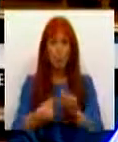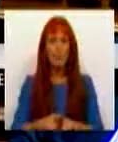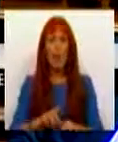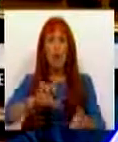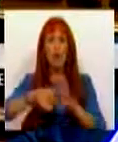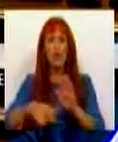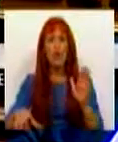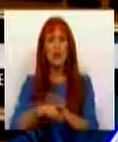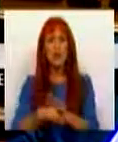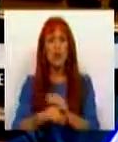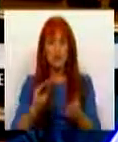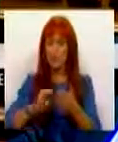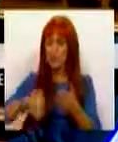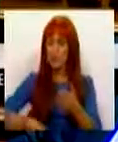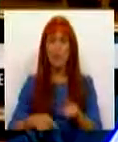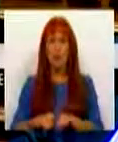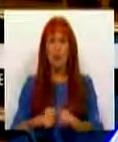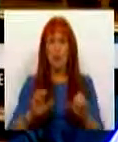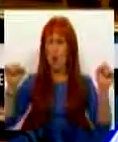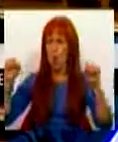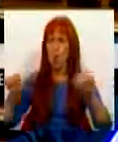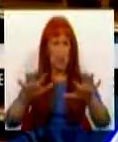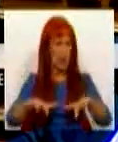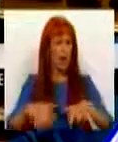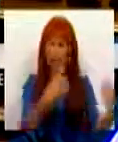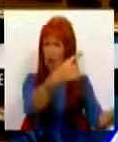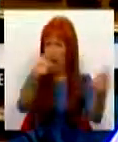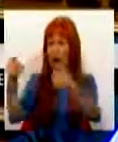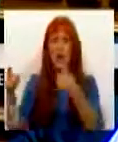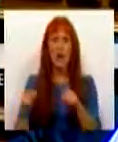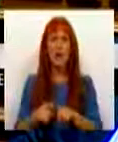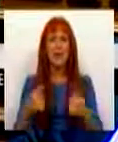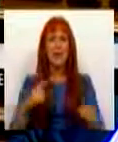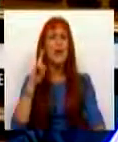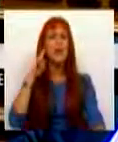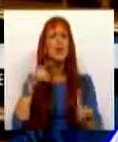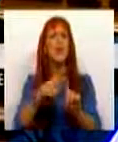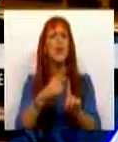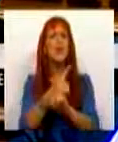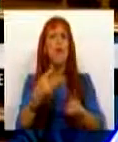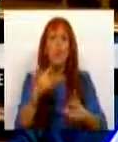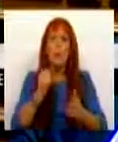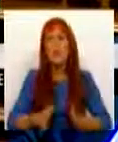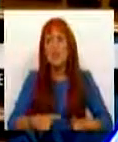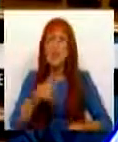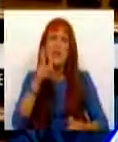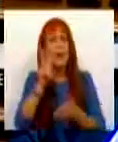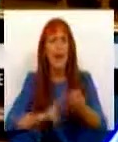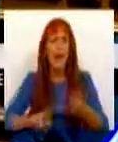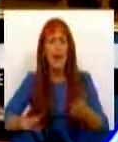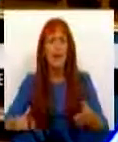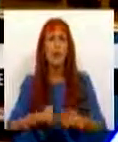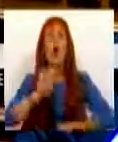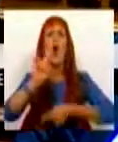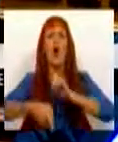um projeto de lei subscrito por largo consenso da Câmara que tem como fundamento, e eu não posso deixar de o ler,